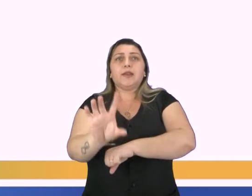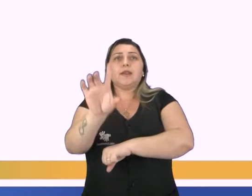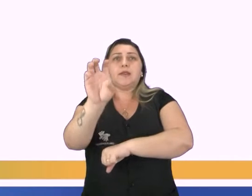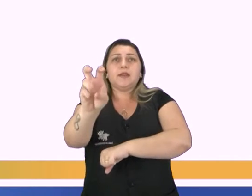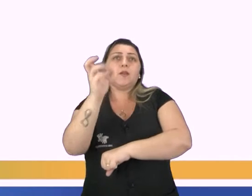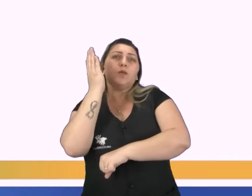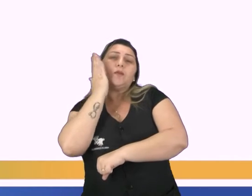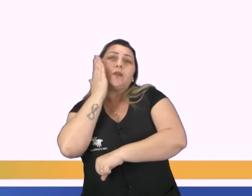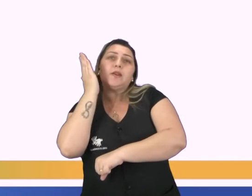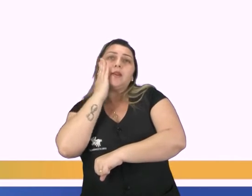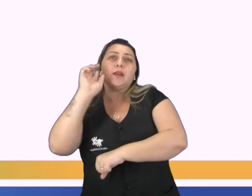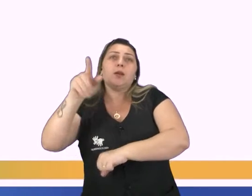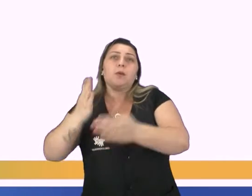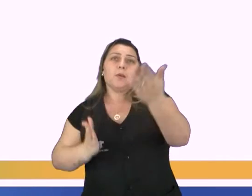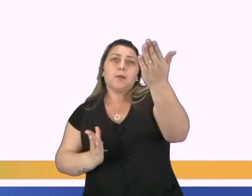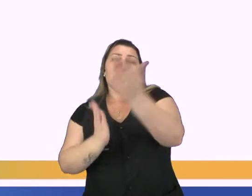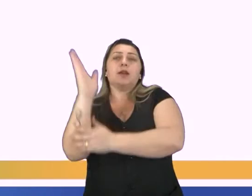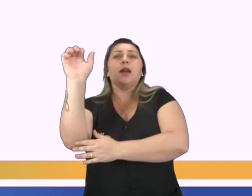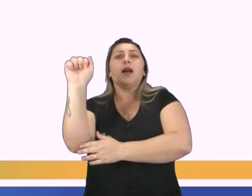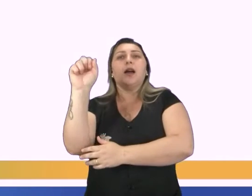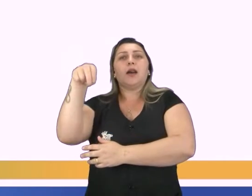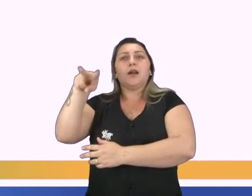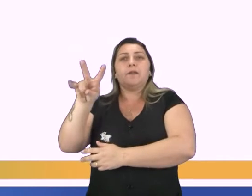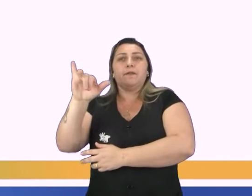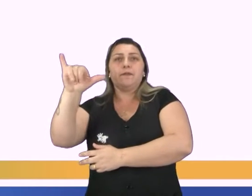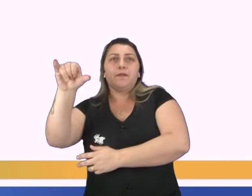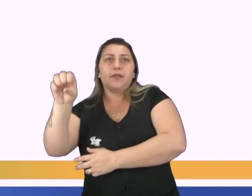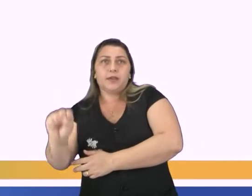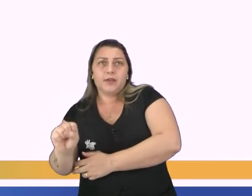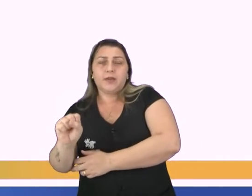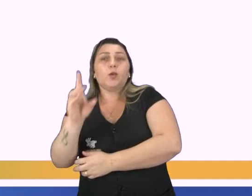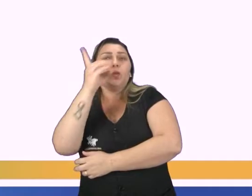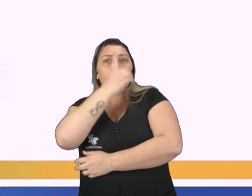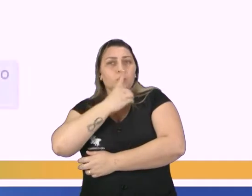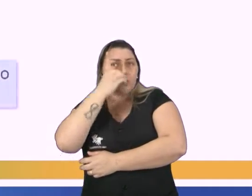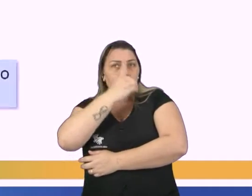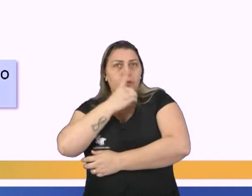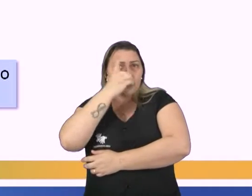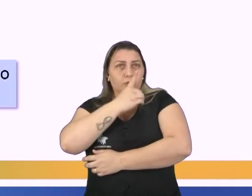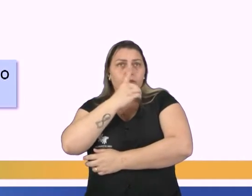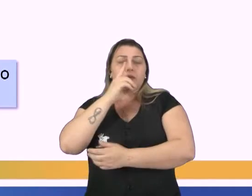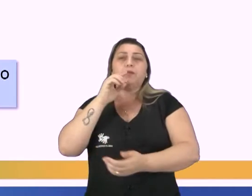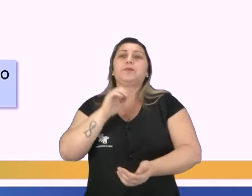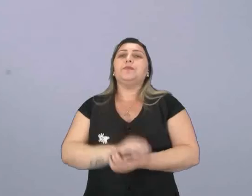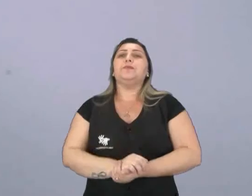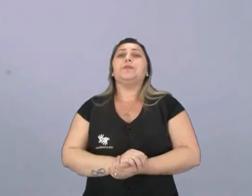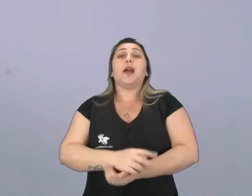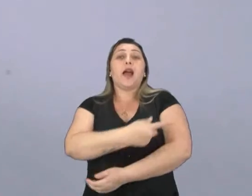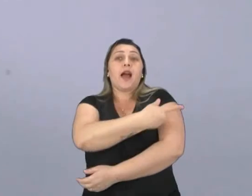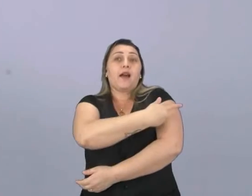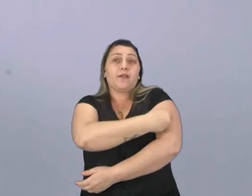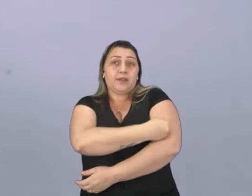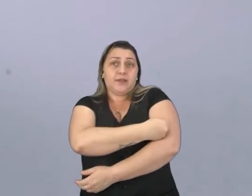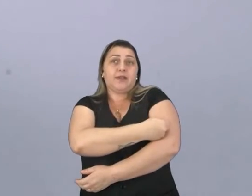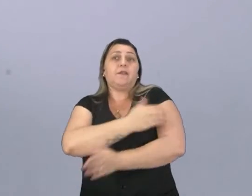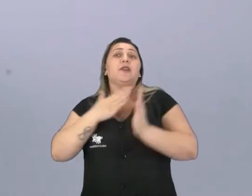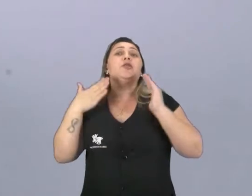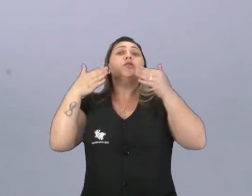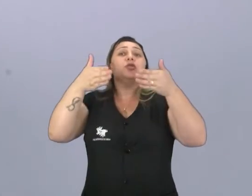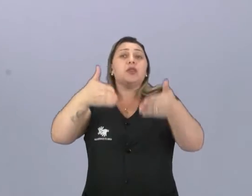5 dias após a aprovação da Anvisa no domingo. Gente, a vacina